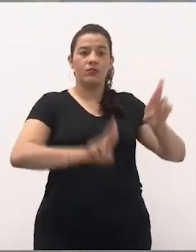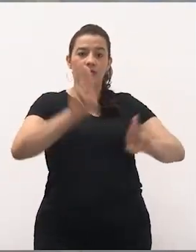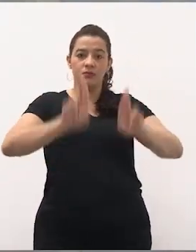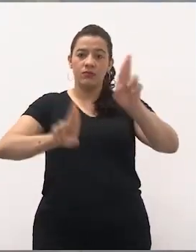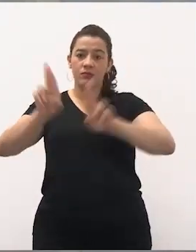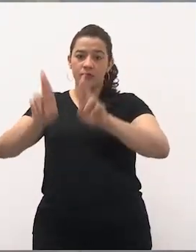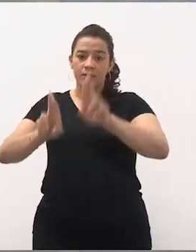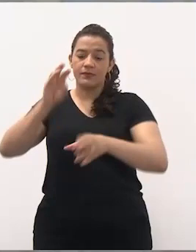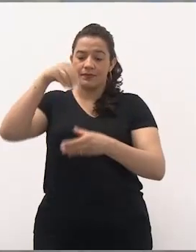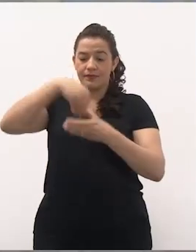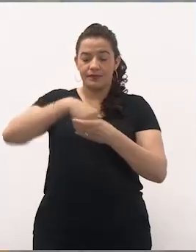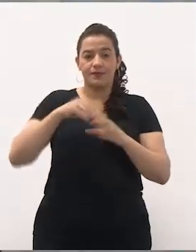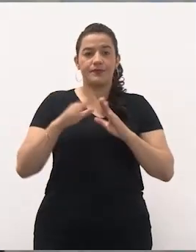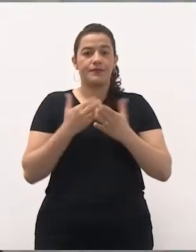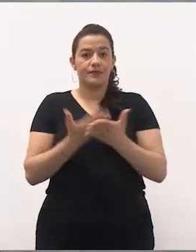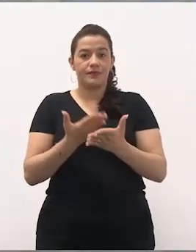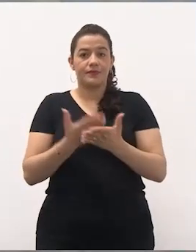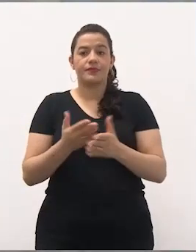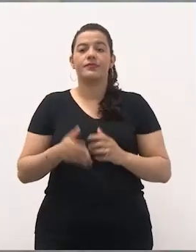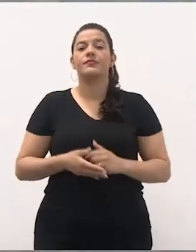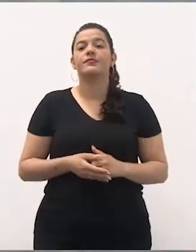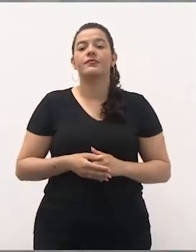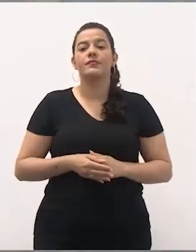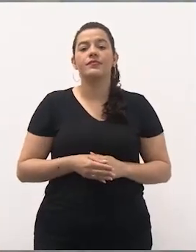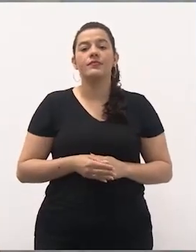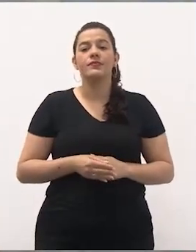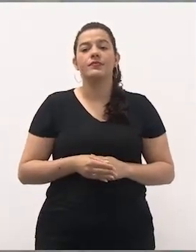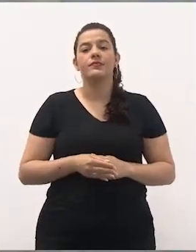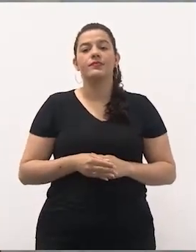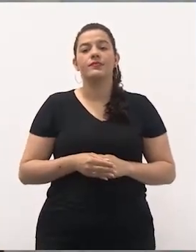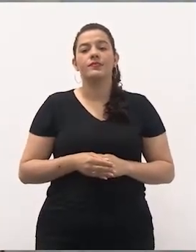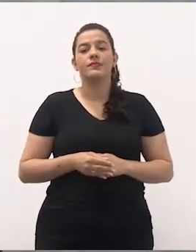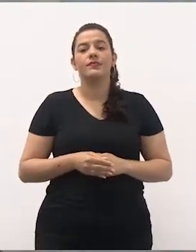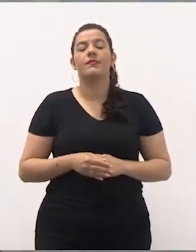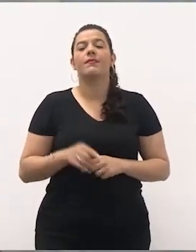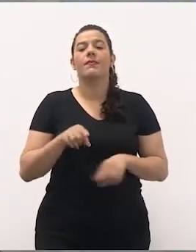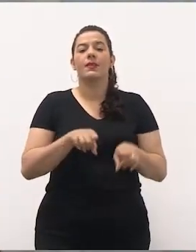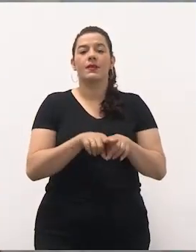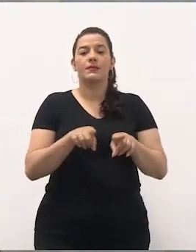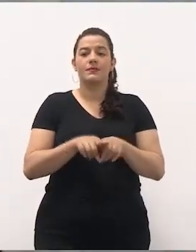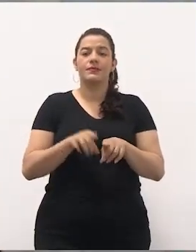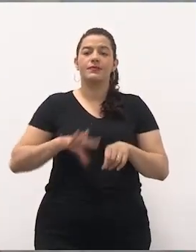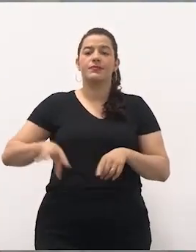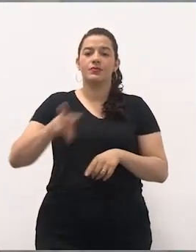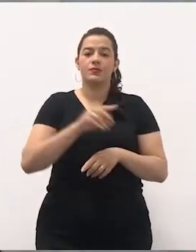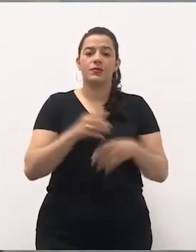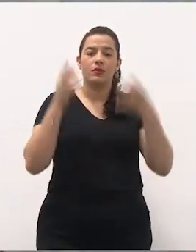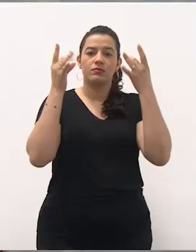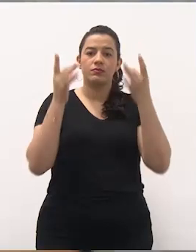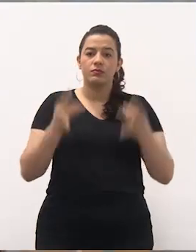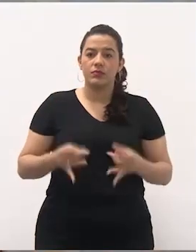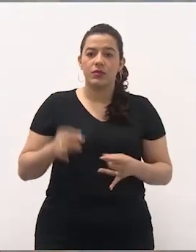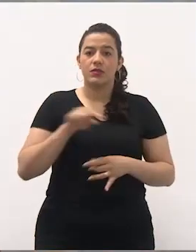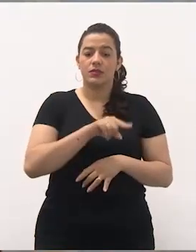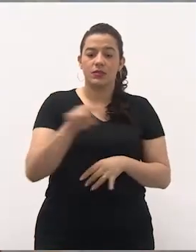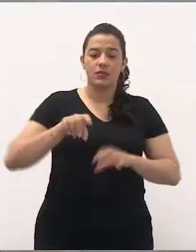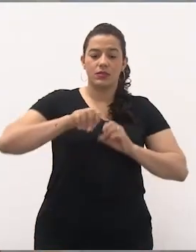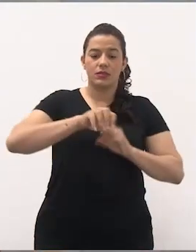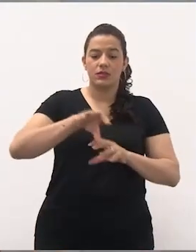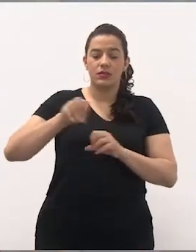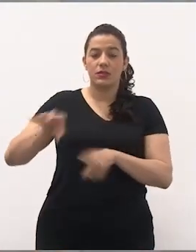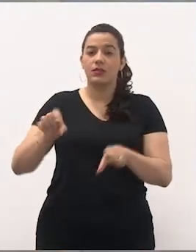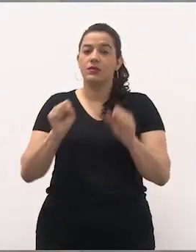unidade escolar, e o material de referência detalha isso, para que esse educador possa, então, incentivar